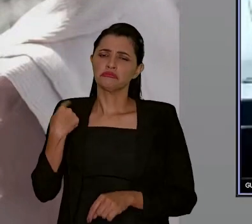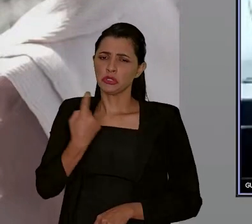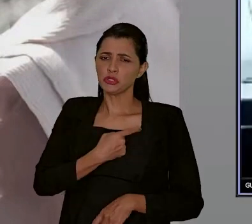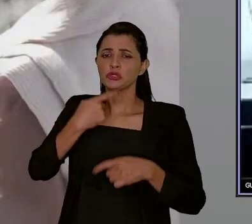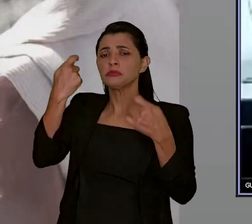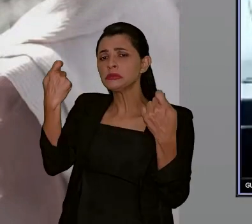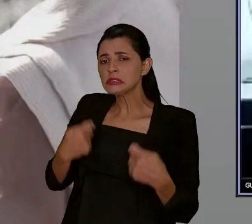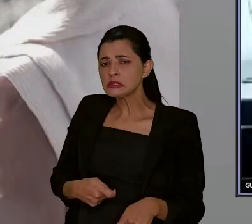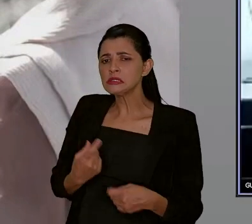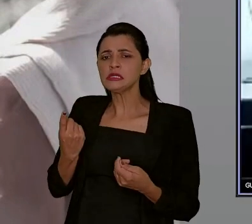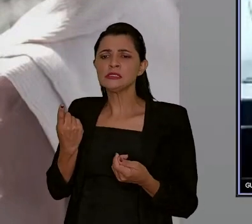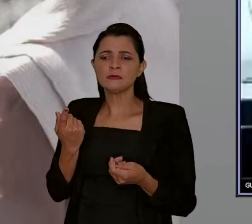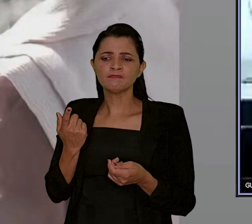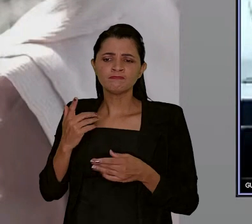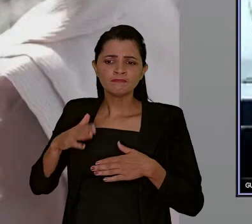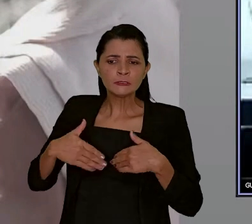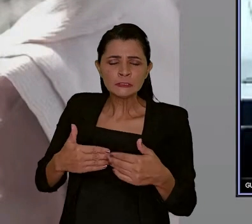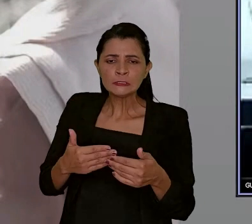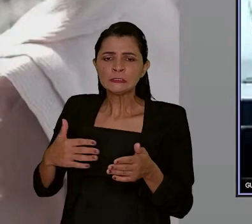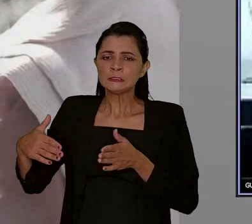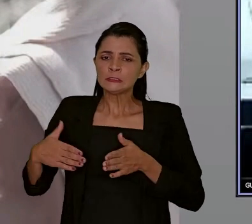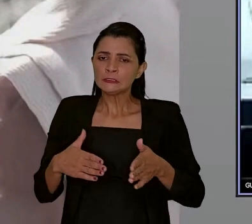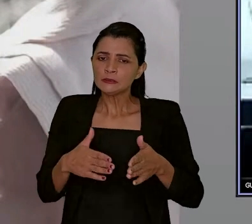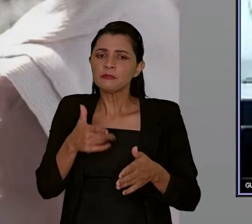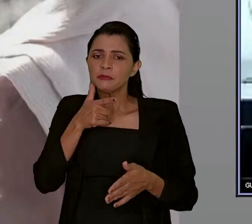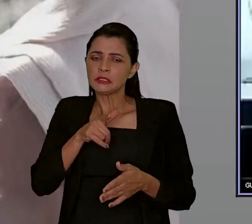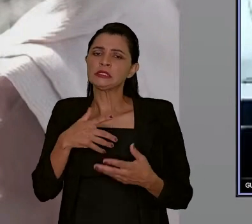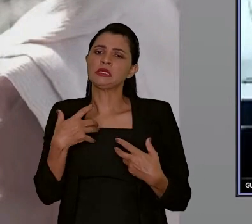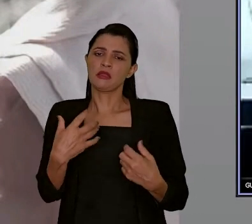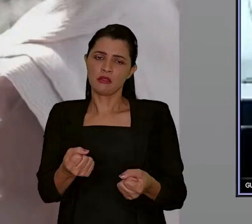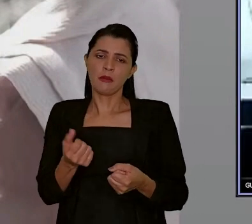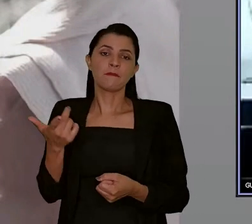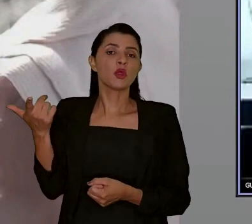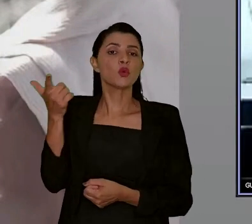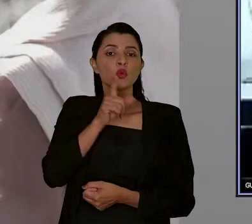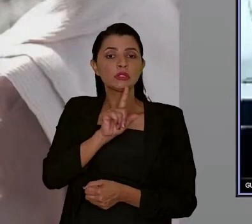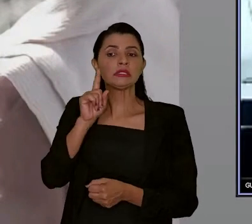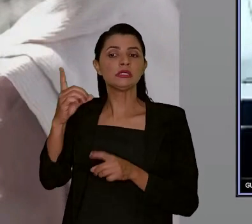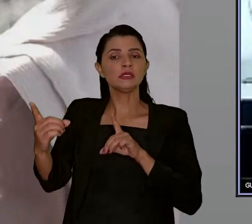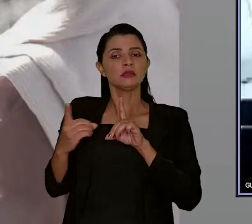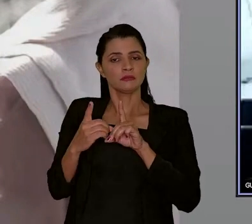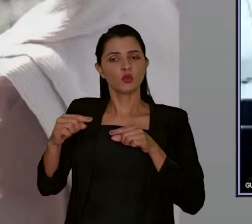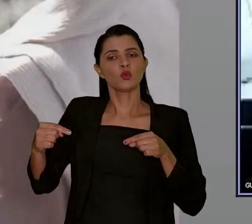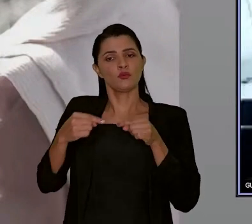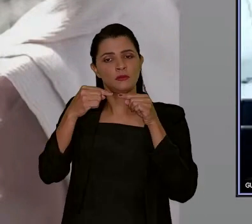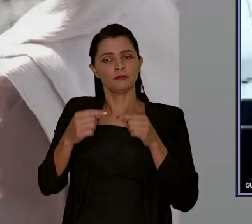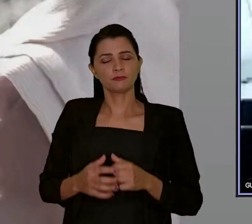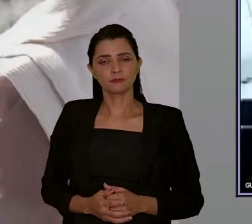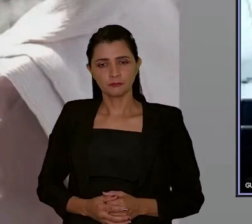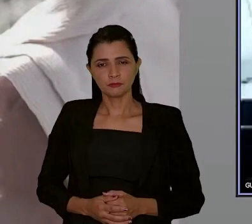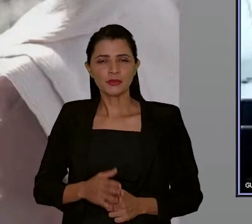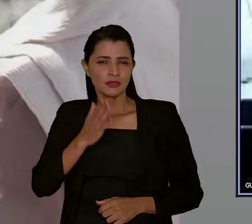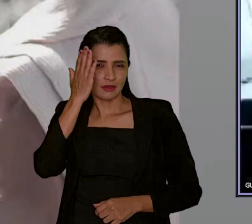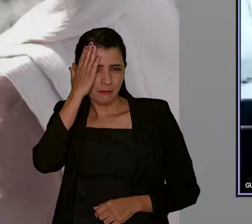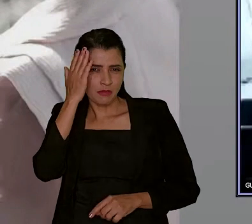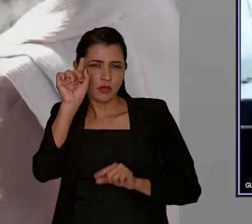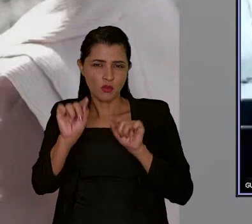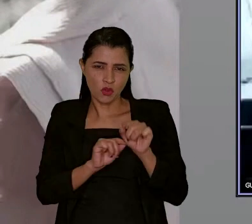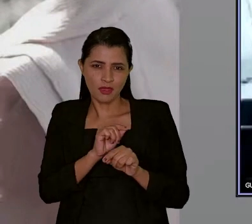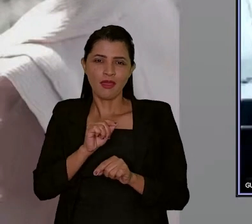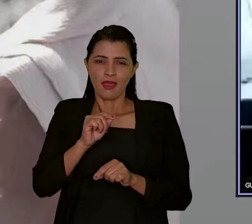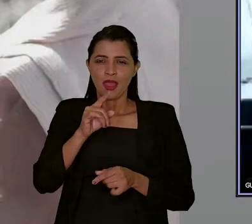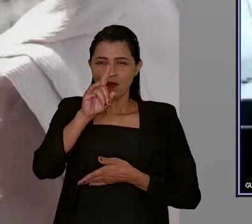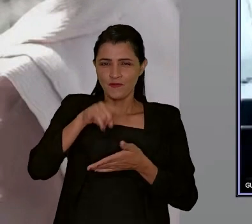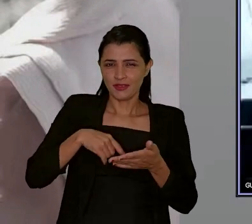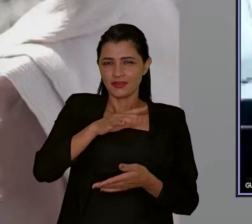trilhar esse trajeto, esse caminho para buscarmos atender. Nós sabemos que a Conferência da Haia de Direito Internacional